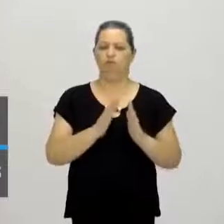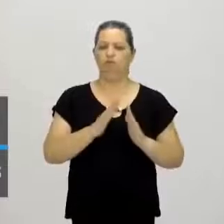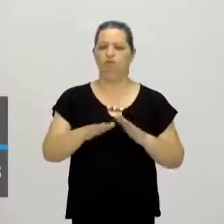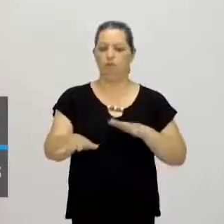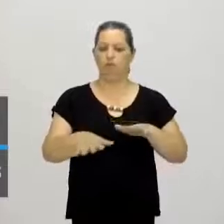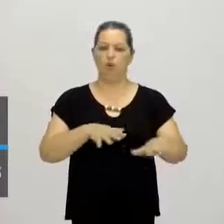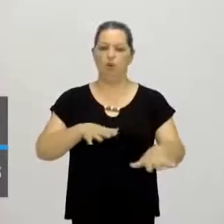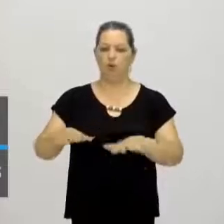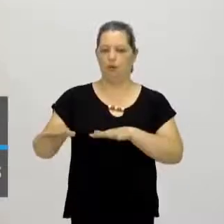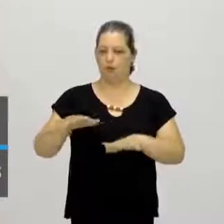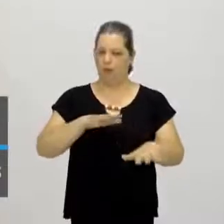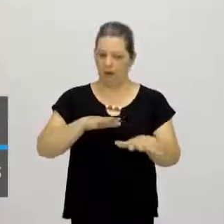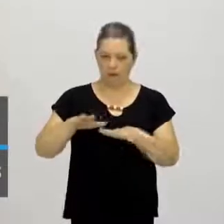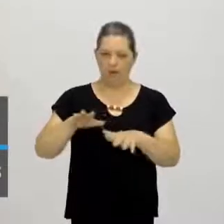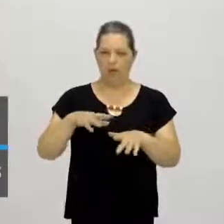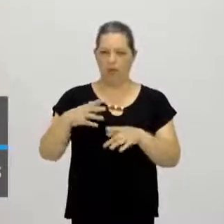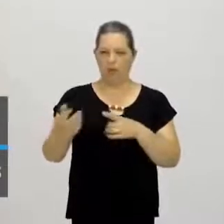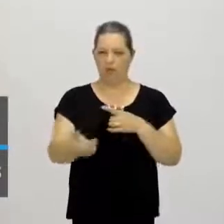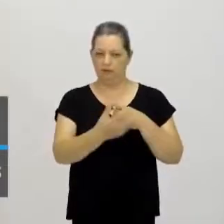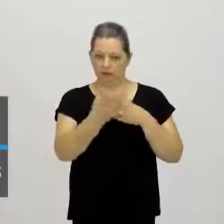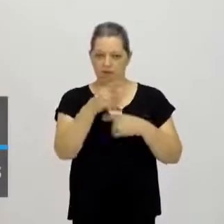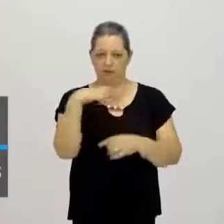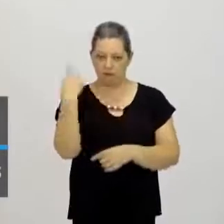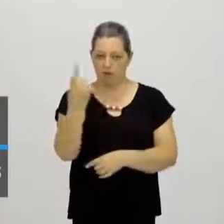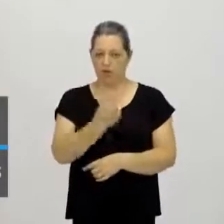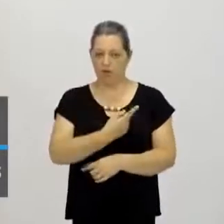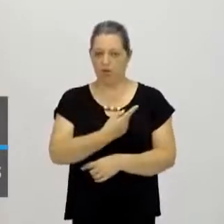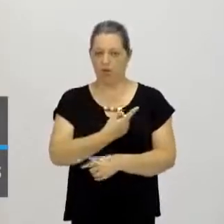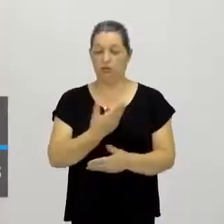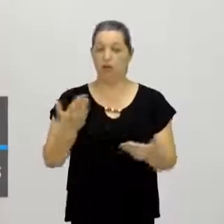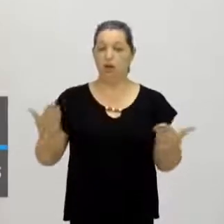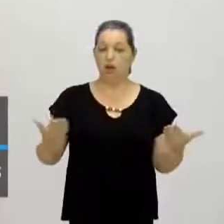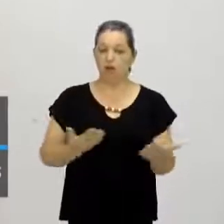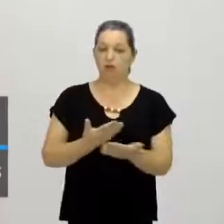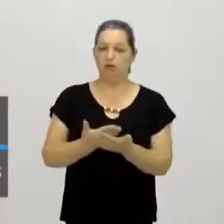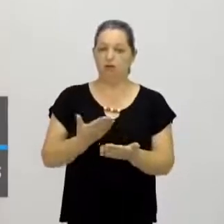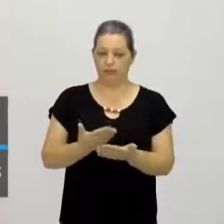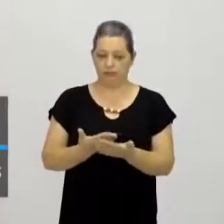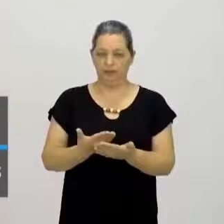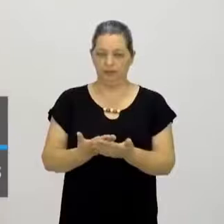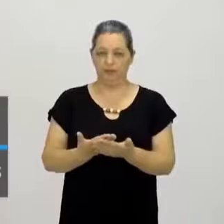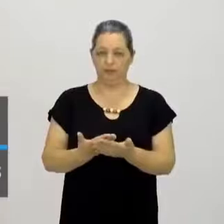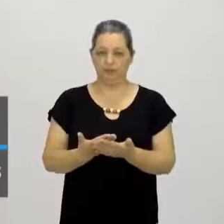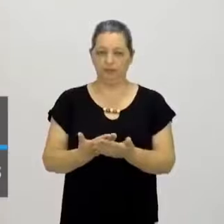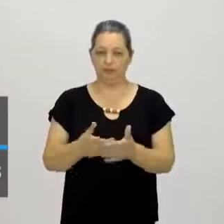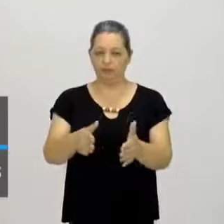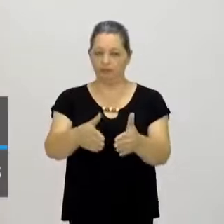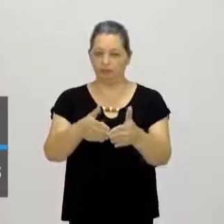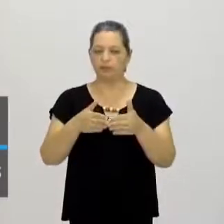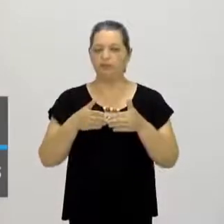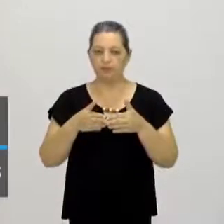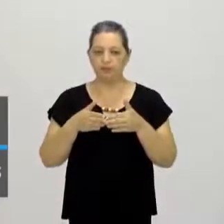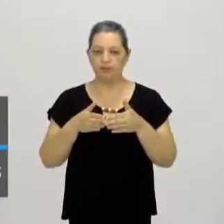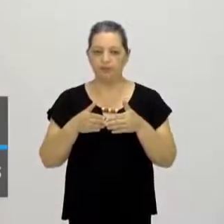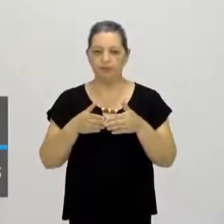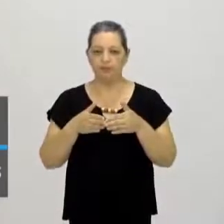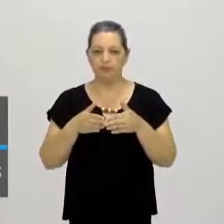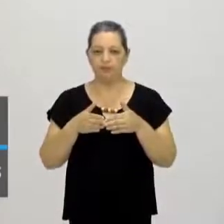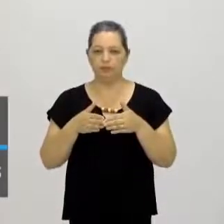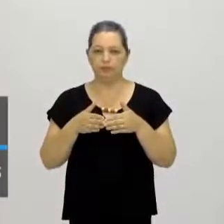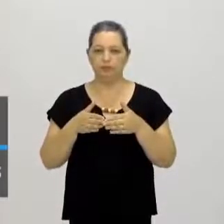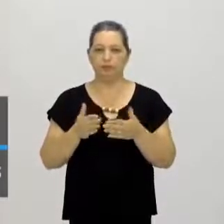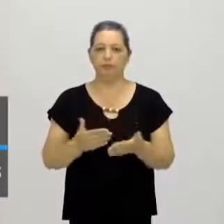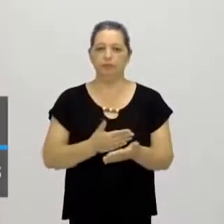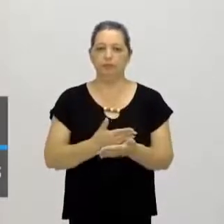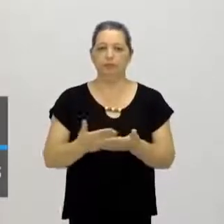que atingem a nós como um todo. E é nessa pegada que eu vou fazer a aula, inclusive tomando licença aqui, para partir de um